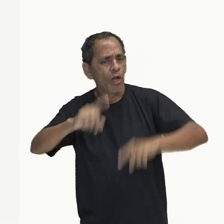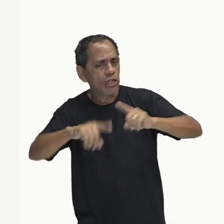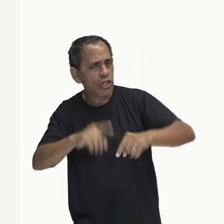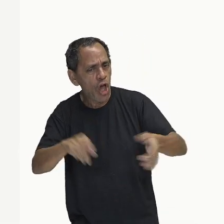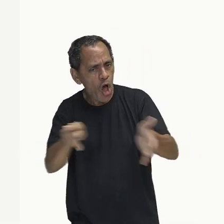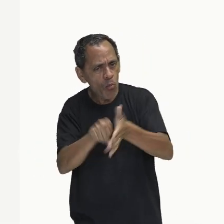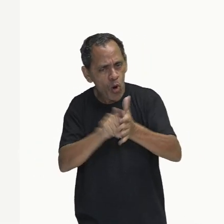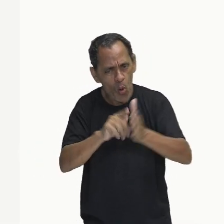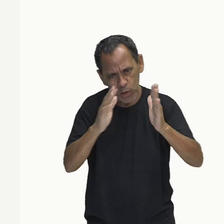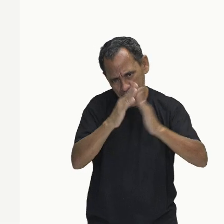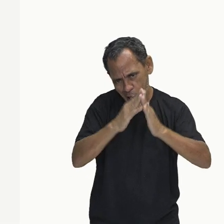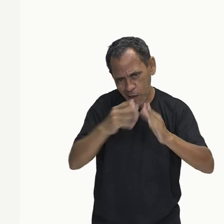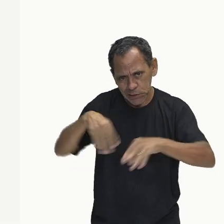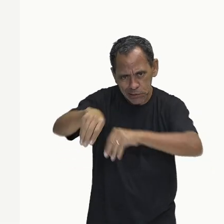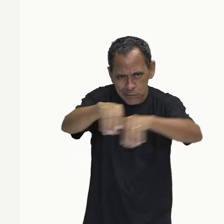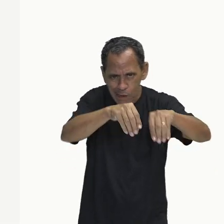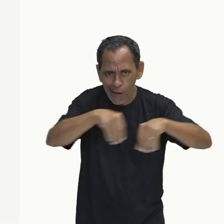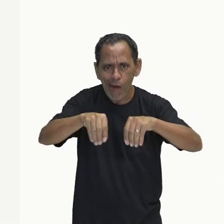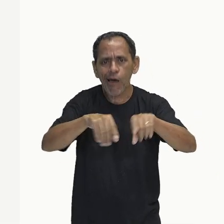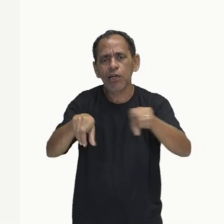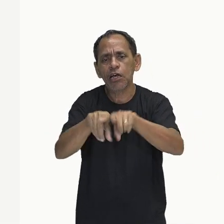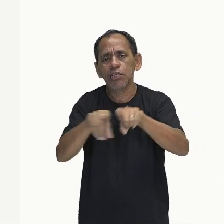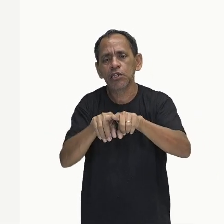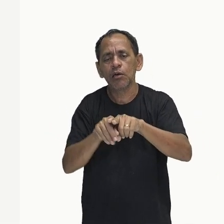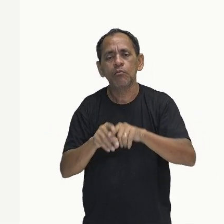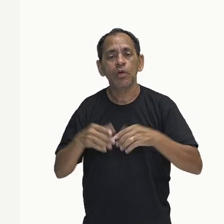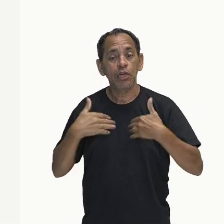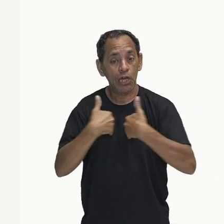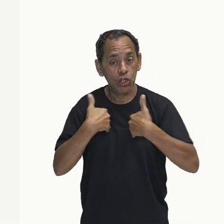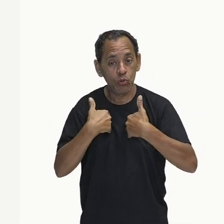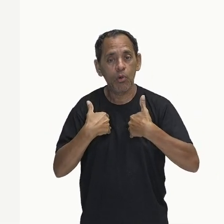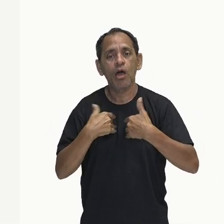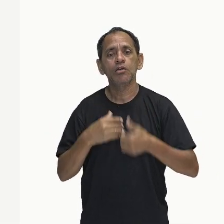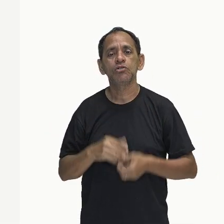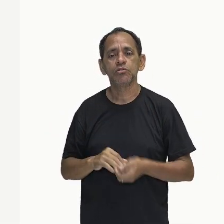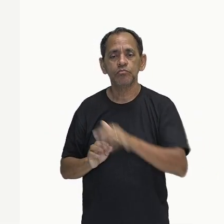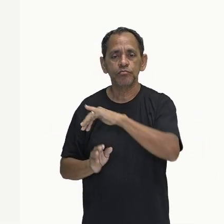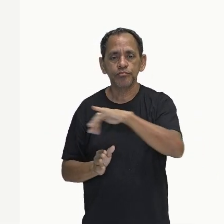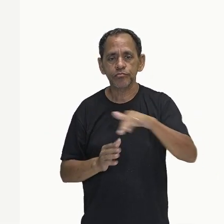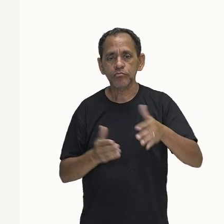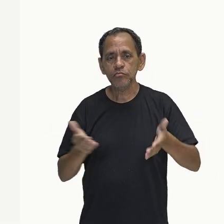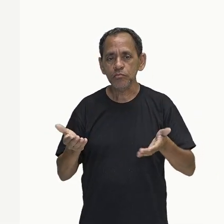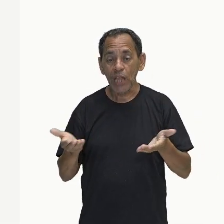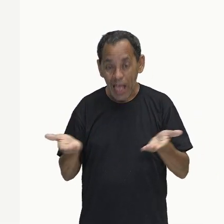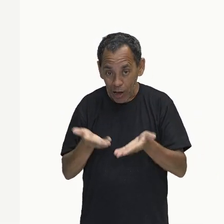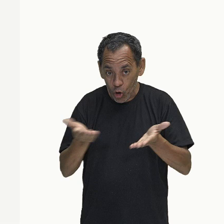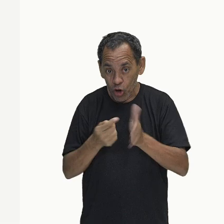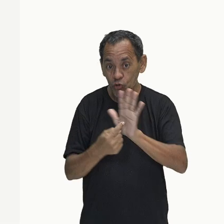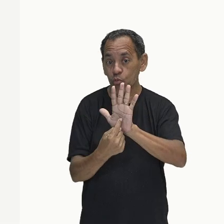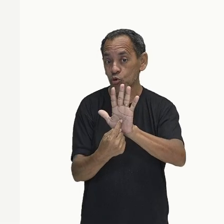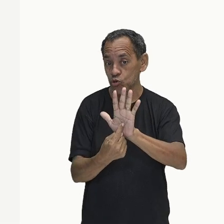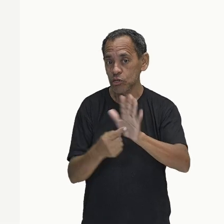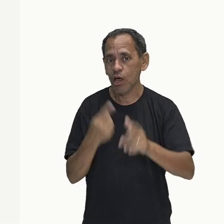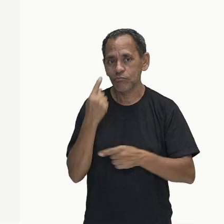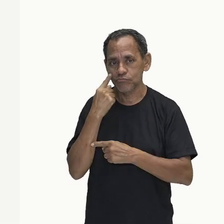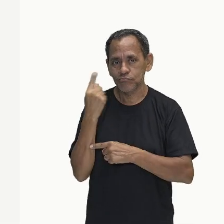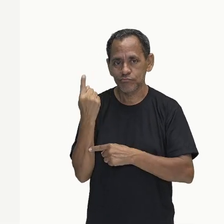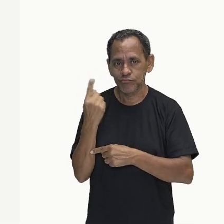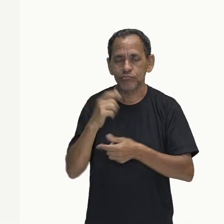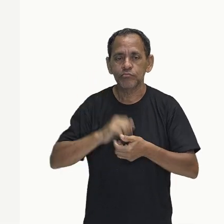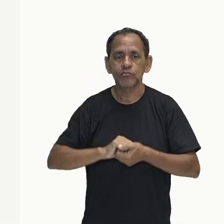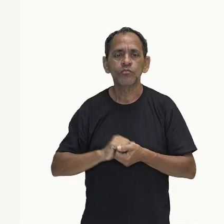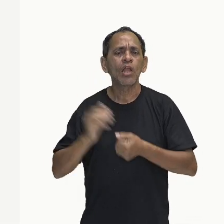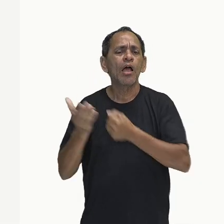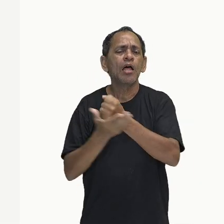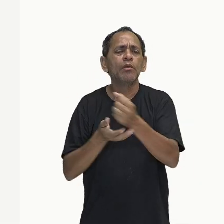casa, sua terra e os seus próprios animais. Eu vou trazer para vocês agora uma ilustração que vai nos mostrar